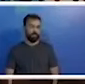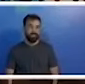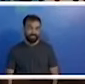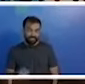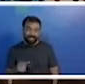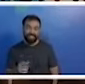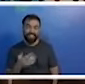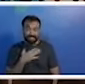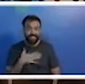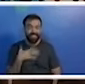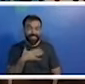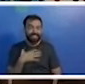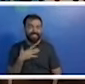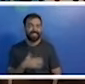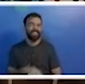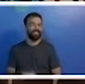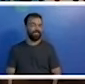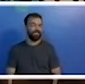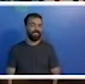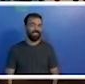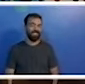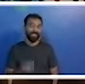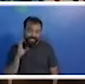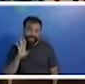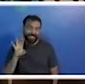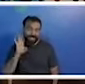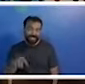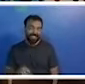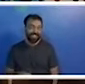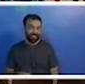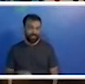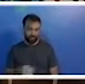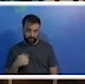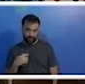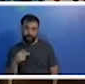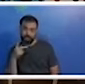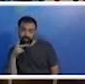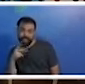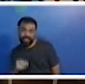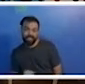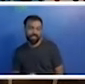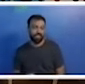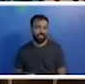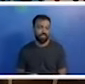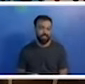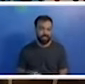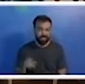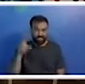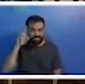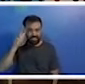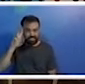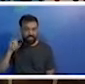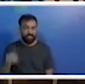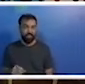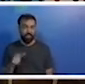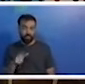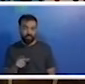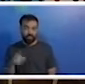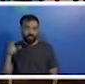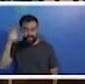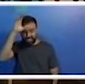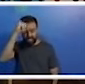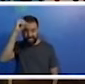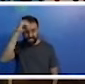Oi e aí pessoal vocês gostaram do cinema muito legal não é deixa eu contar uma coisa para vocês vocês se lembra que nós dois estamos aprendendo